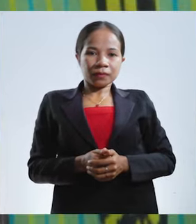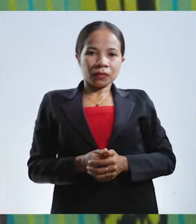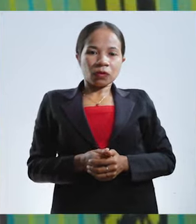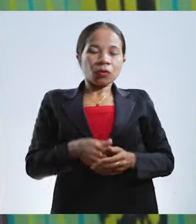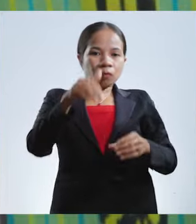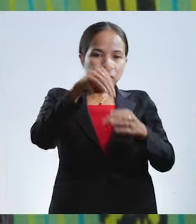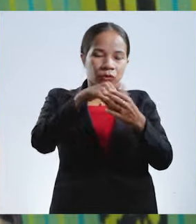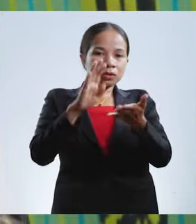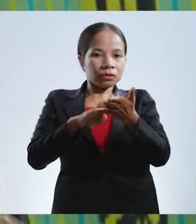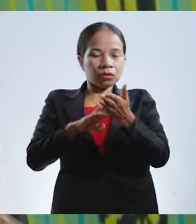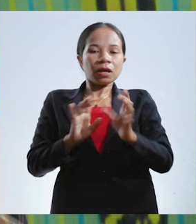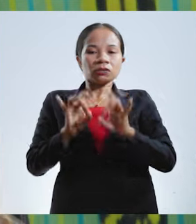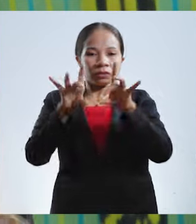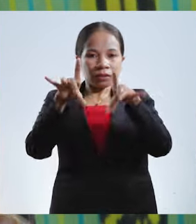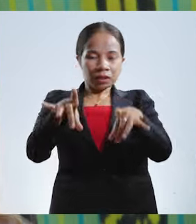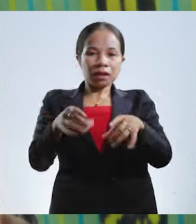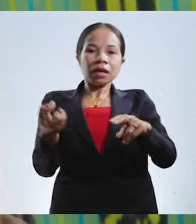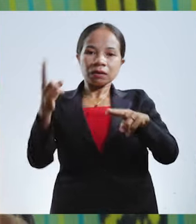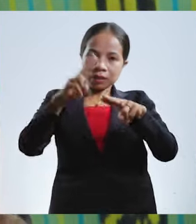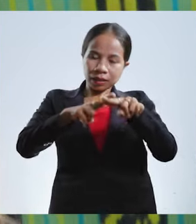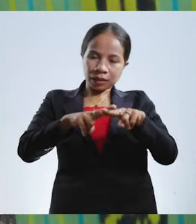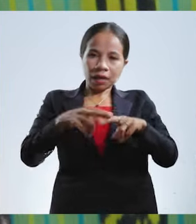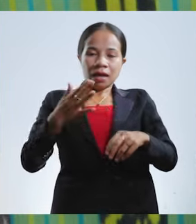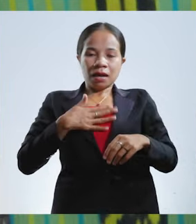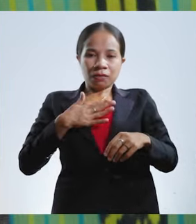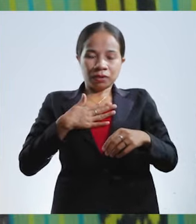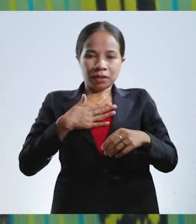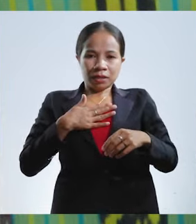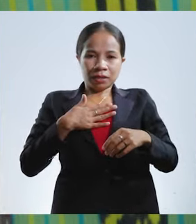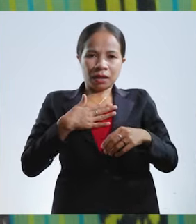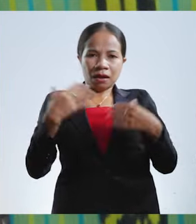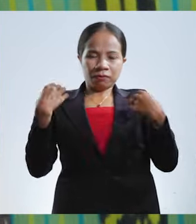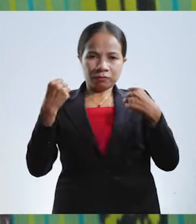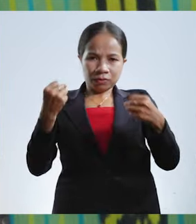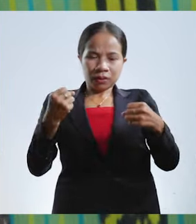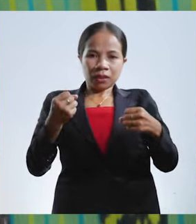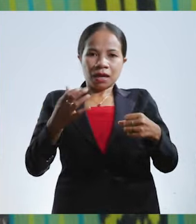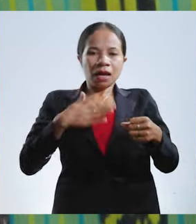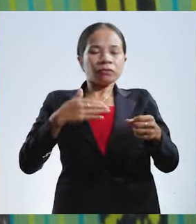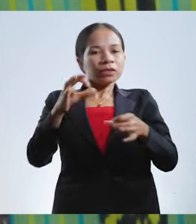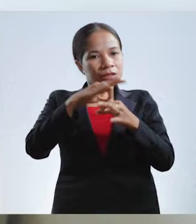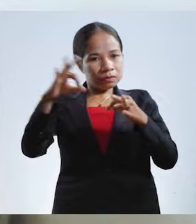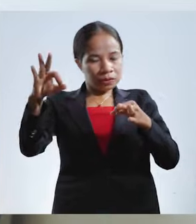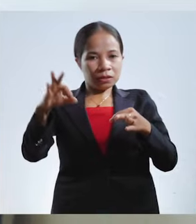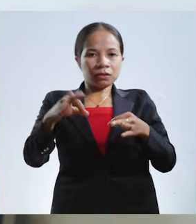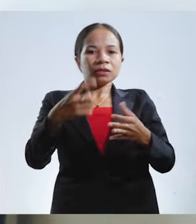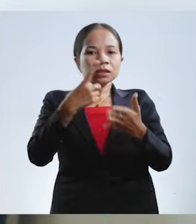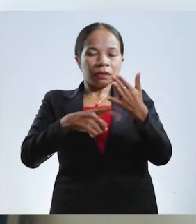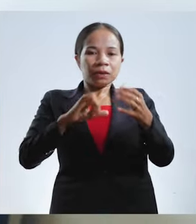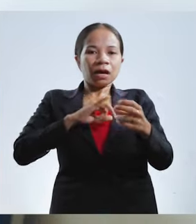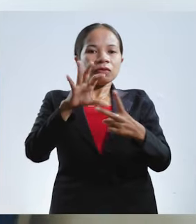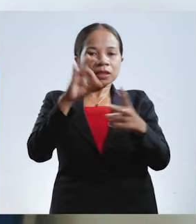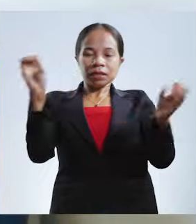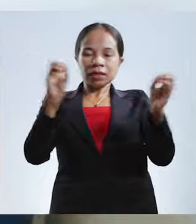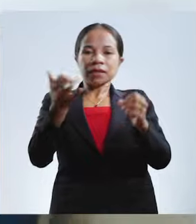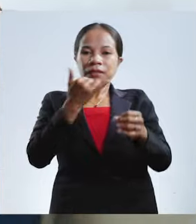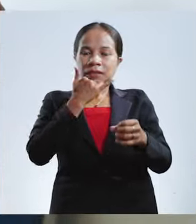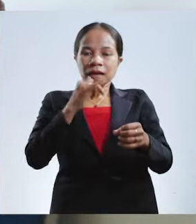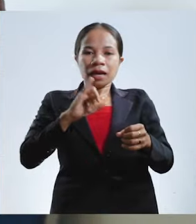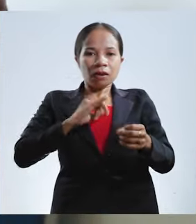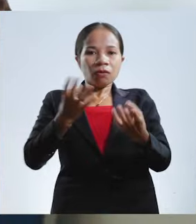Ho bol sustro asale iya na amenatan hawa niya fortifikatan hawa niya on espiritu kata aren ayo hawa hili la sala.